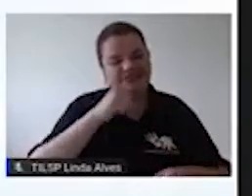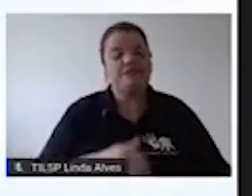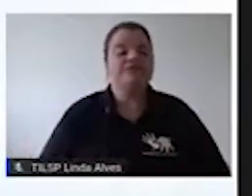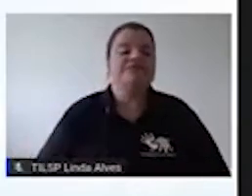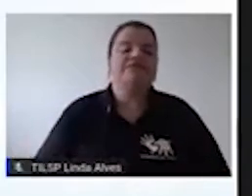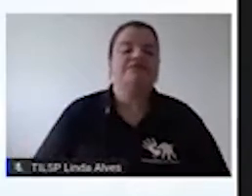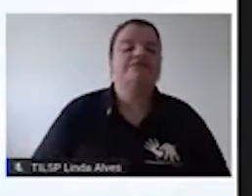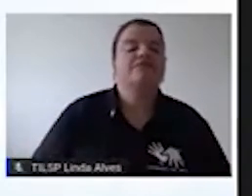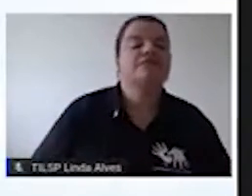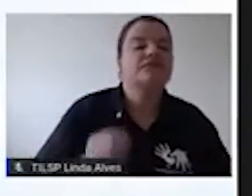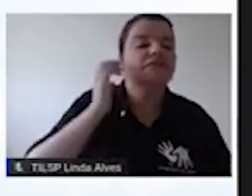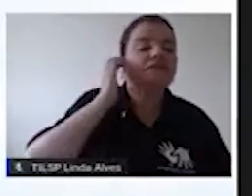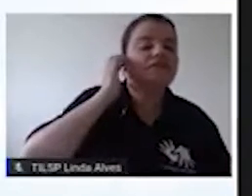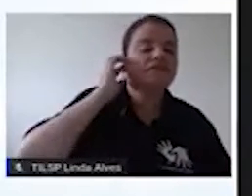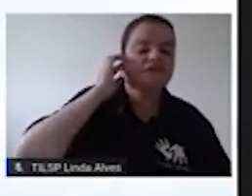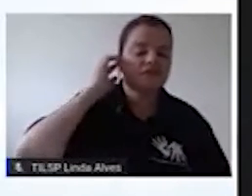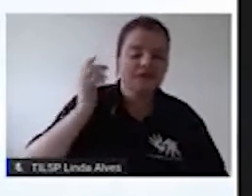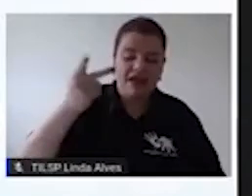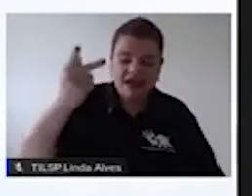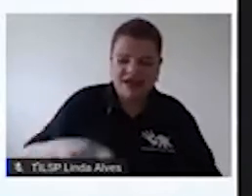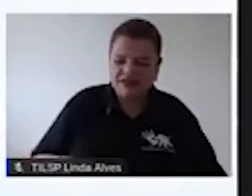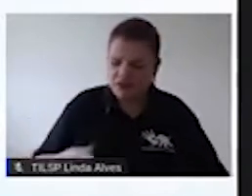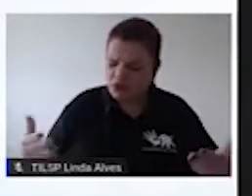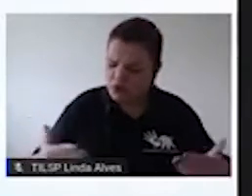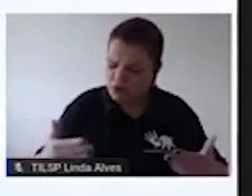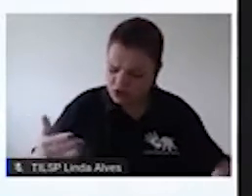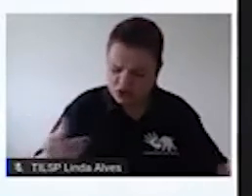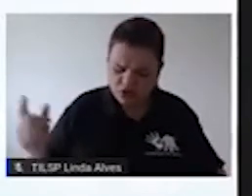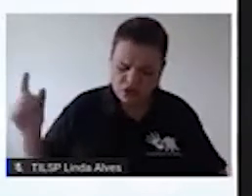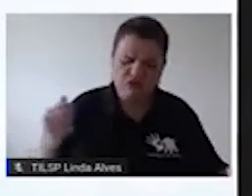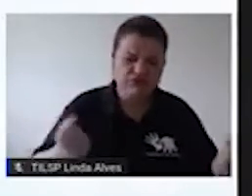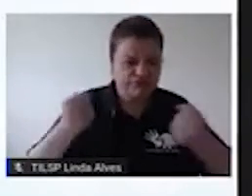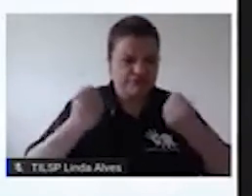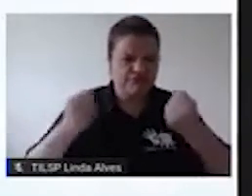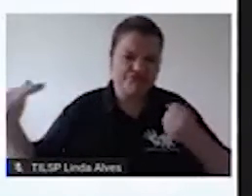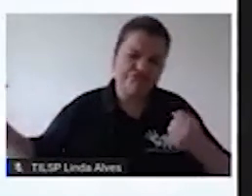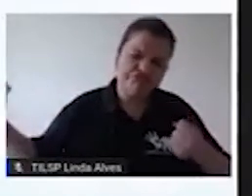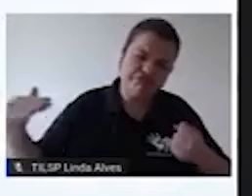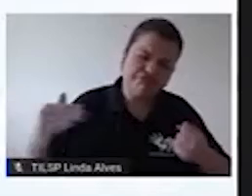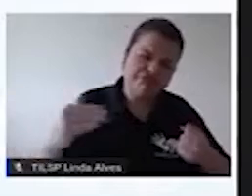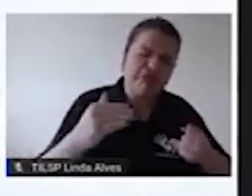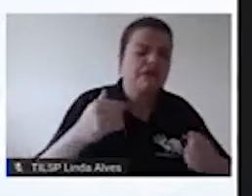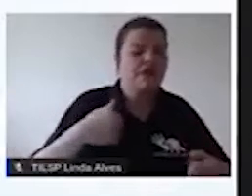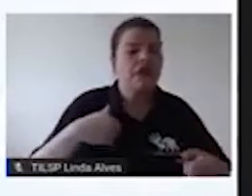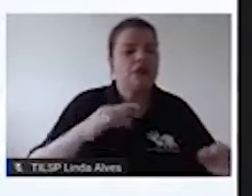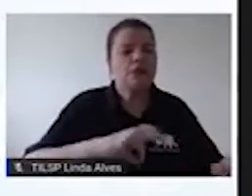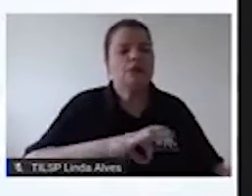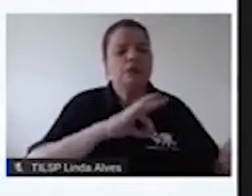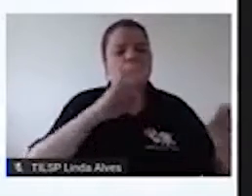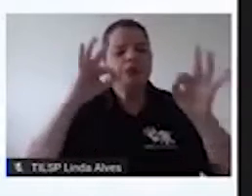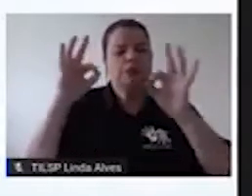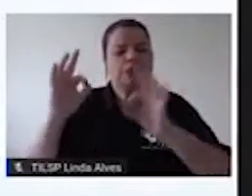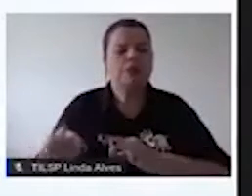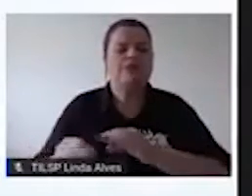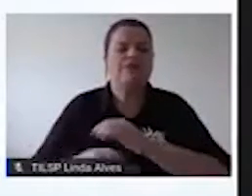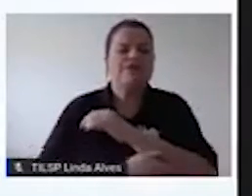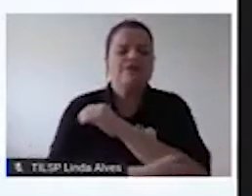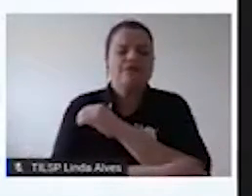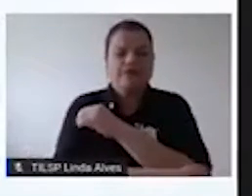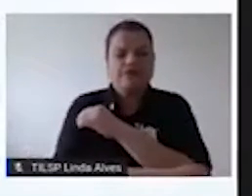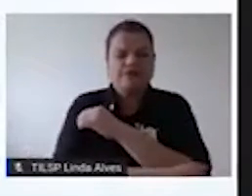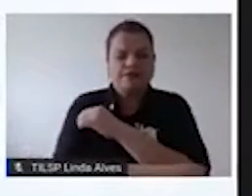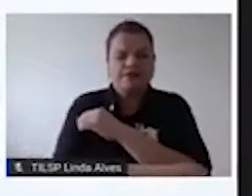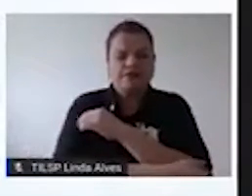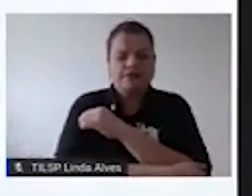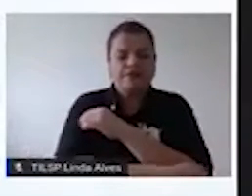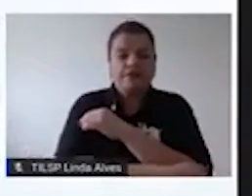aqui, Gilce, nós estamos tendo, hoje mesmo vindo para cá, eu estou acompanhando um caso de uma mulher